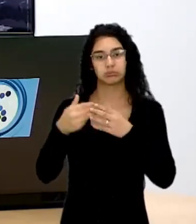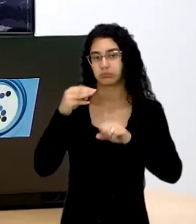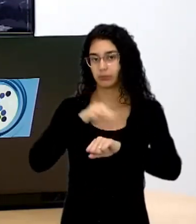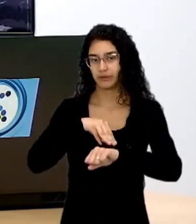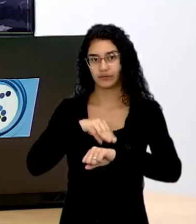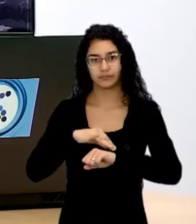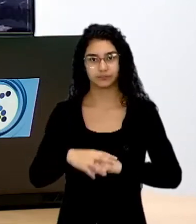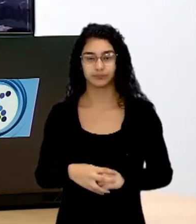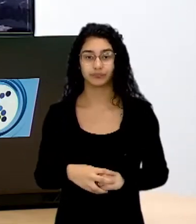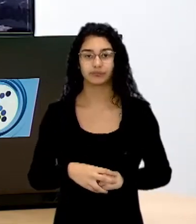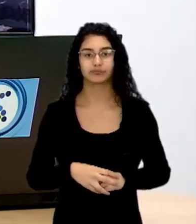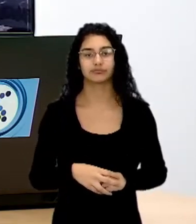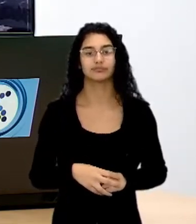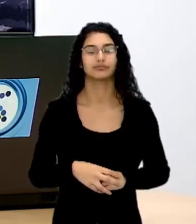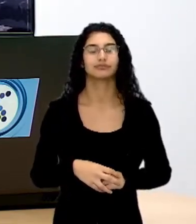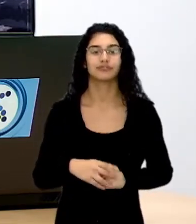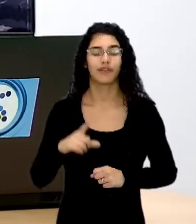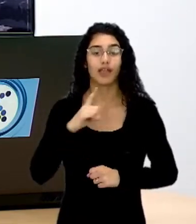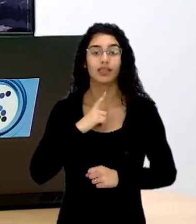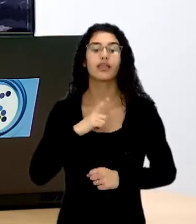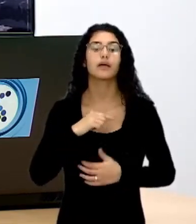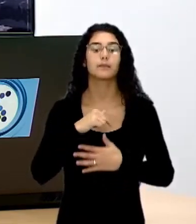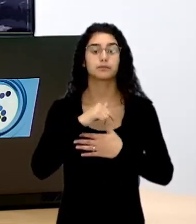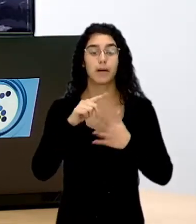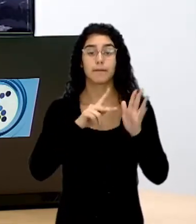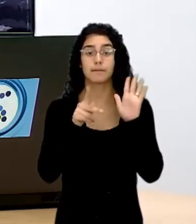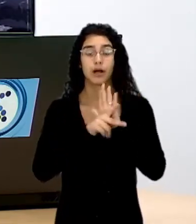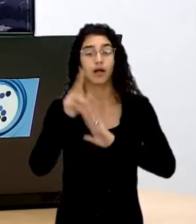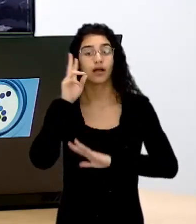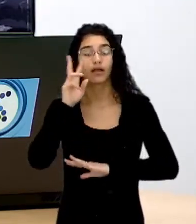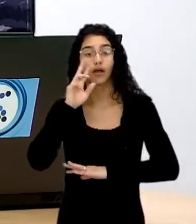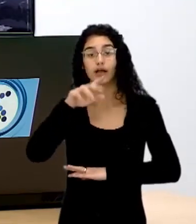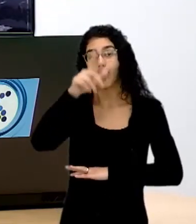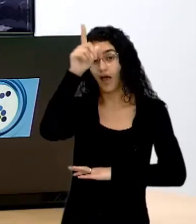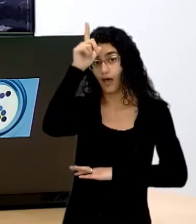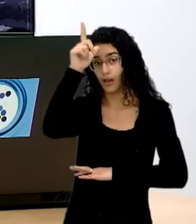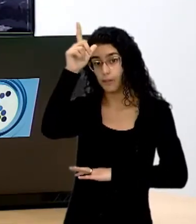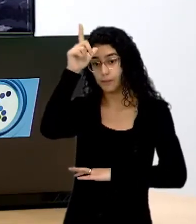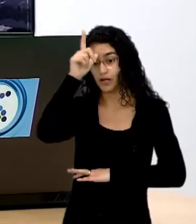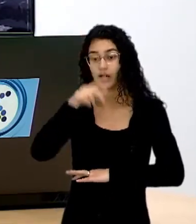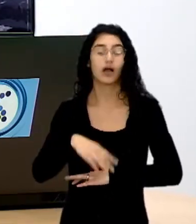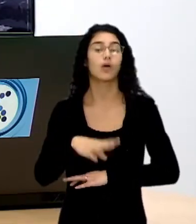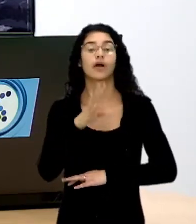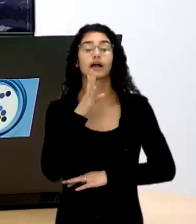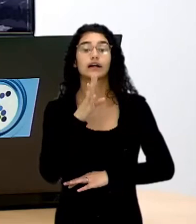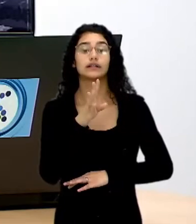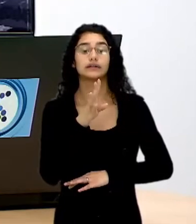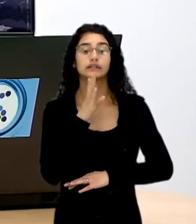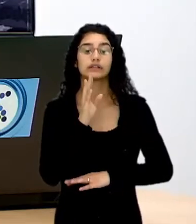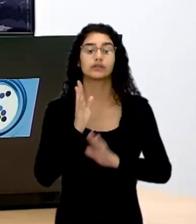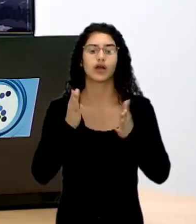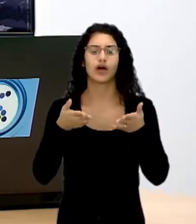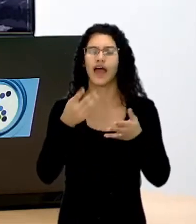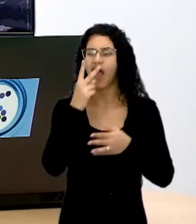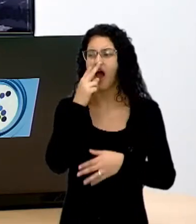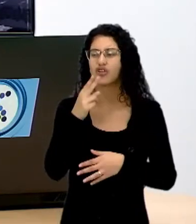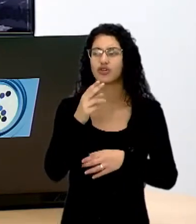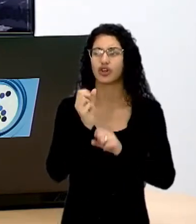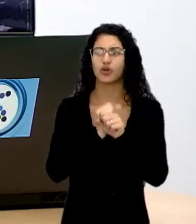Então você tem esse elemento na história alemã. Foi reconhecido recentemente, se eu não me